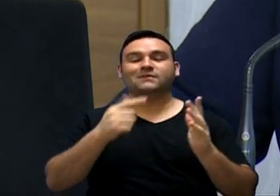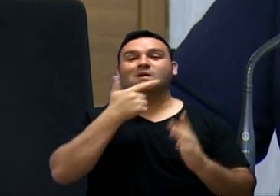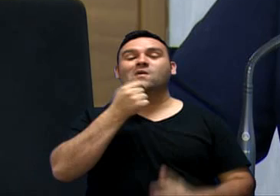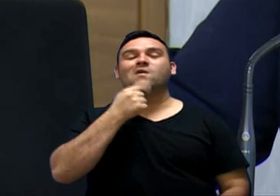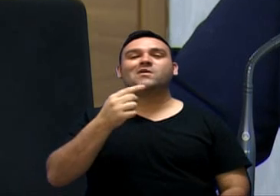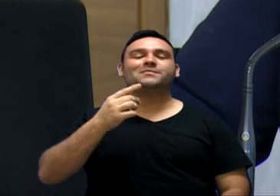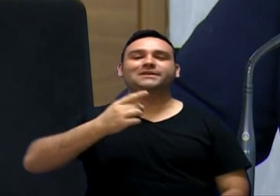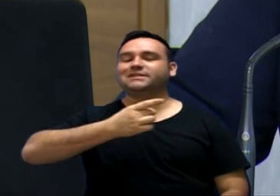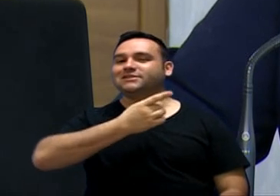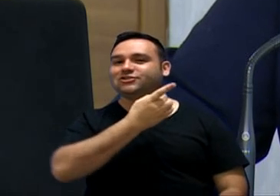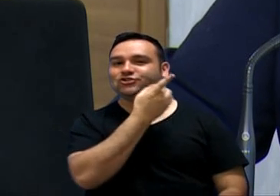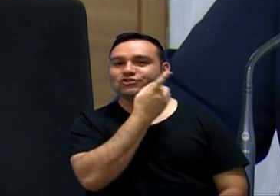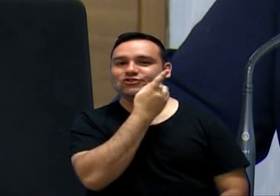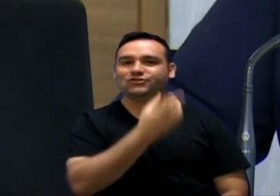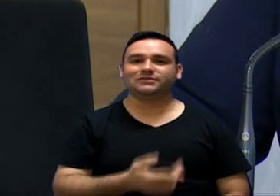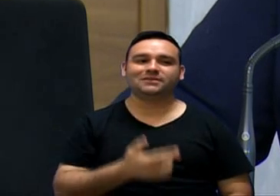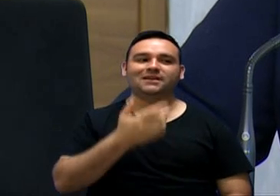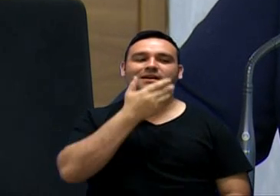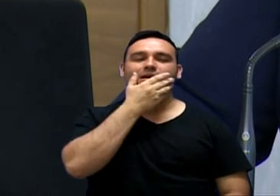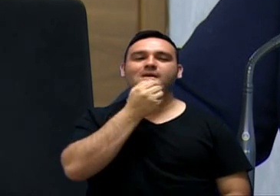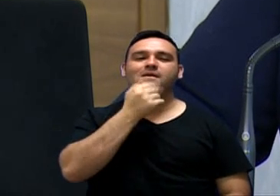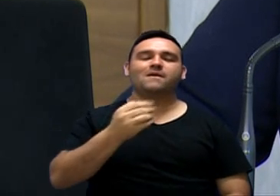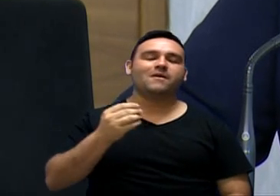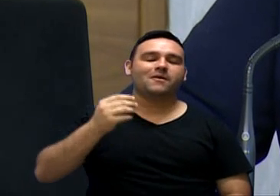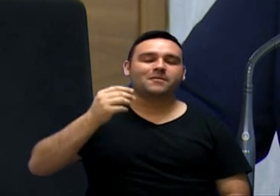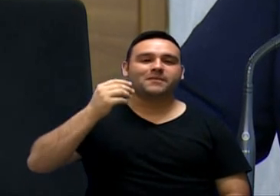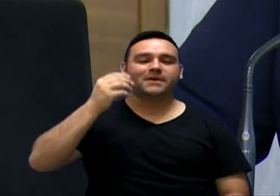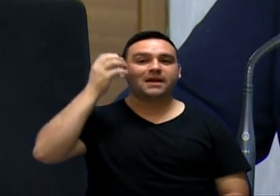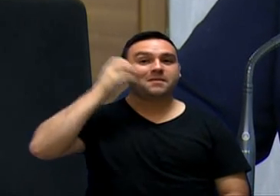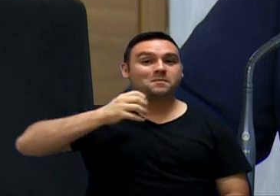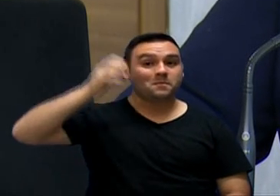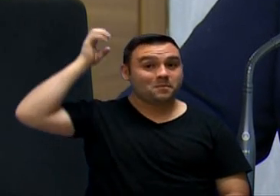Fernando Dini, Périx,